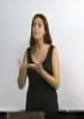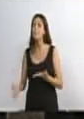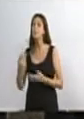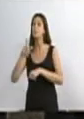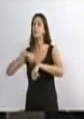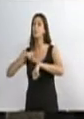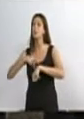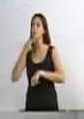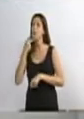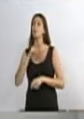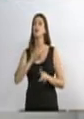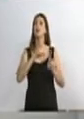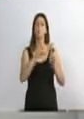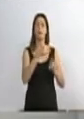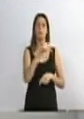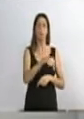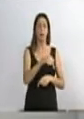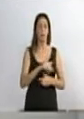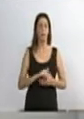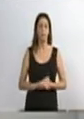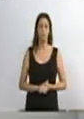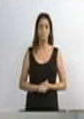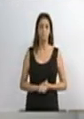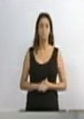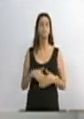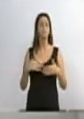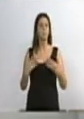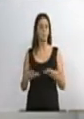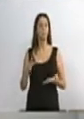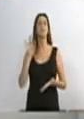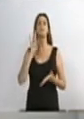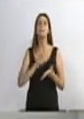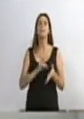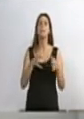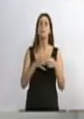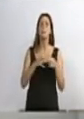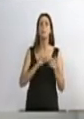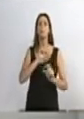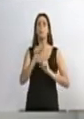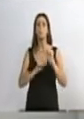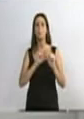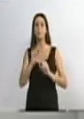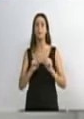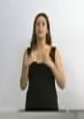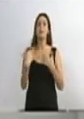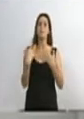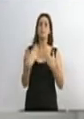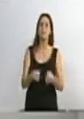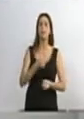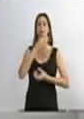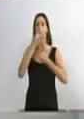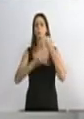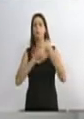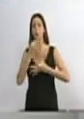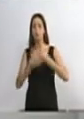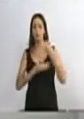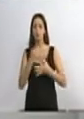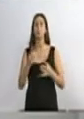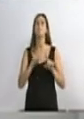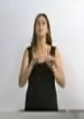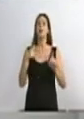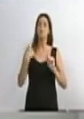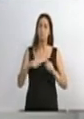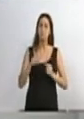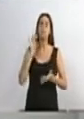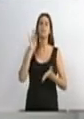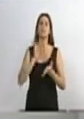presidente. Os fascistas são movidos pelo senso comum. Os fascistas devem ser